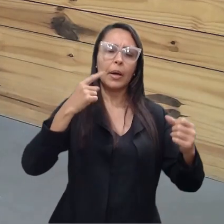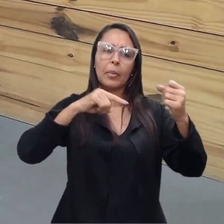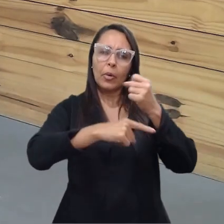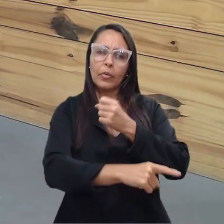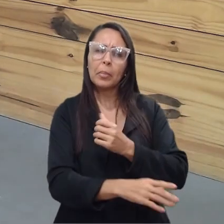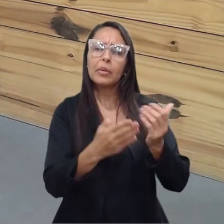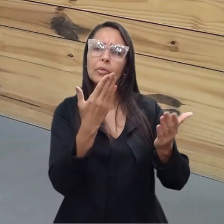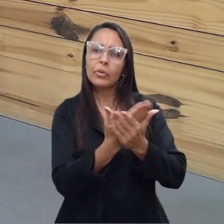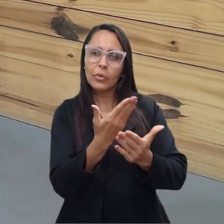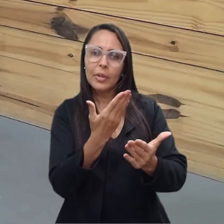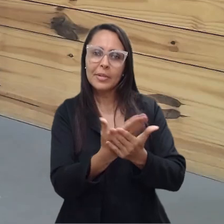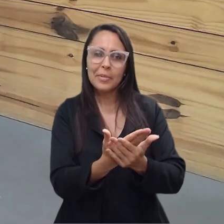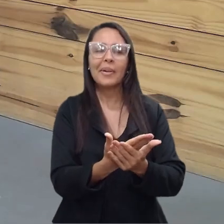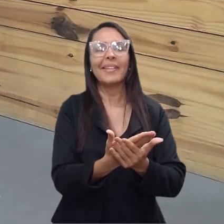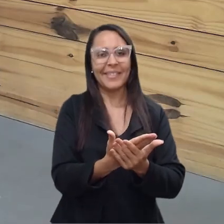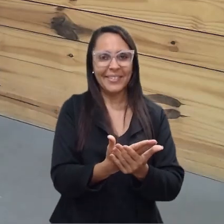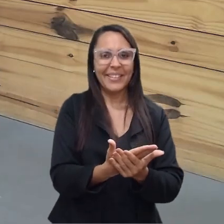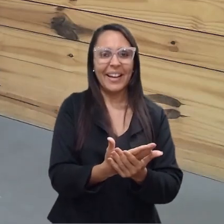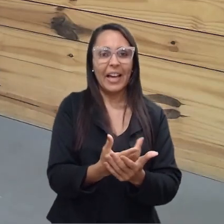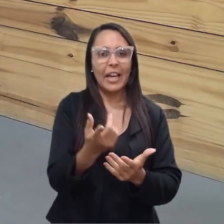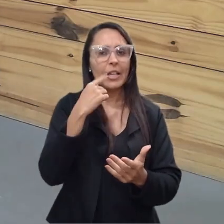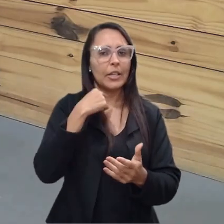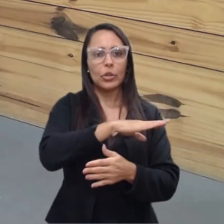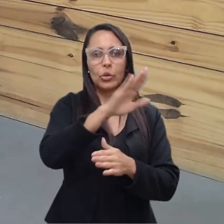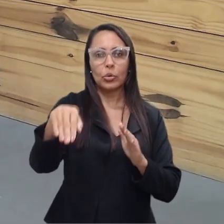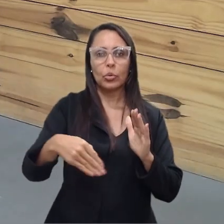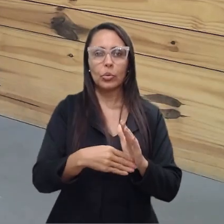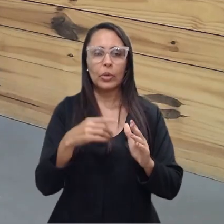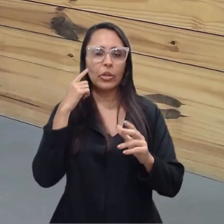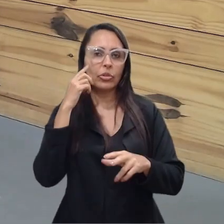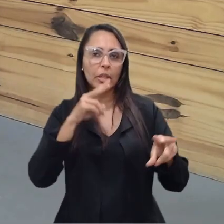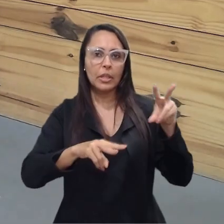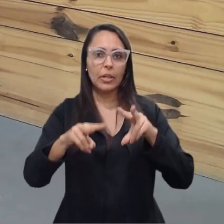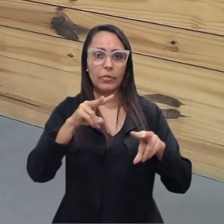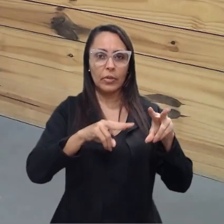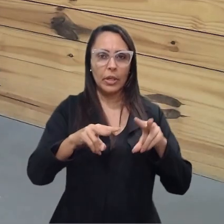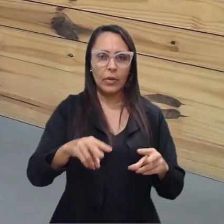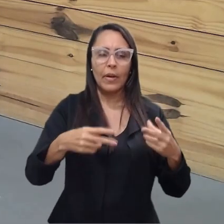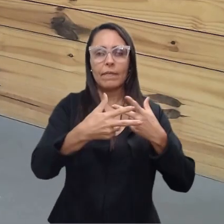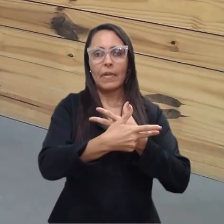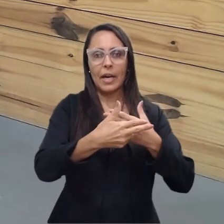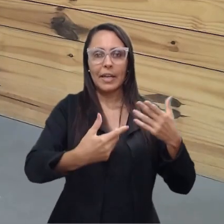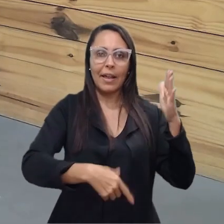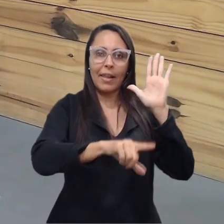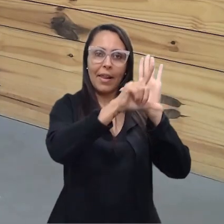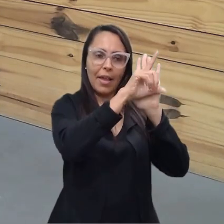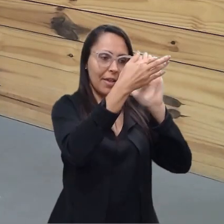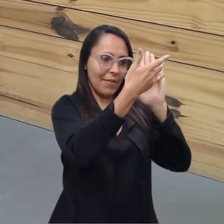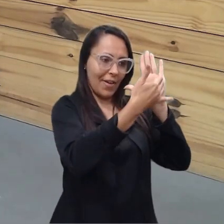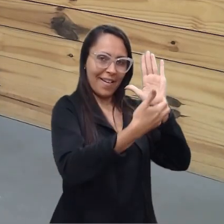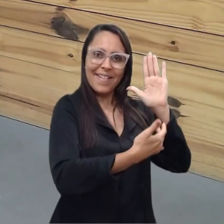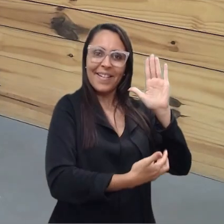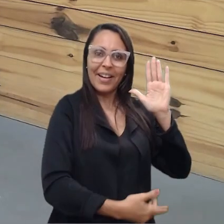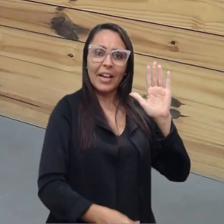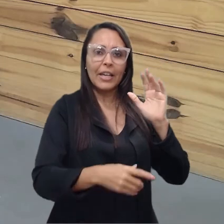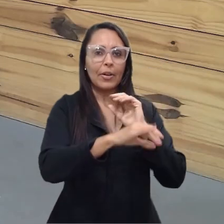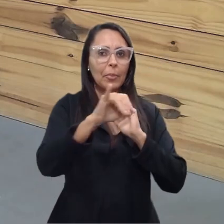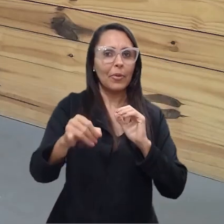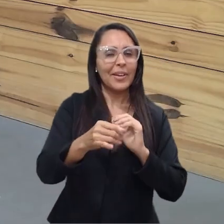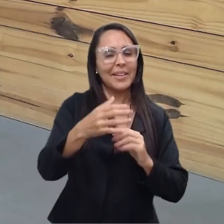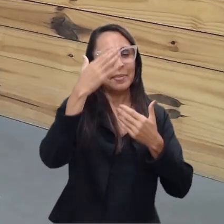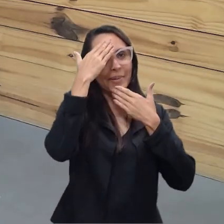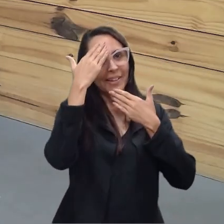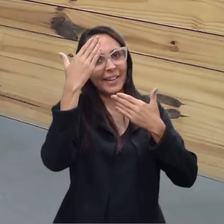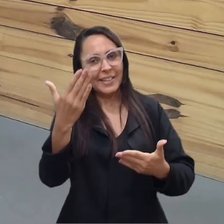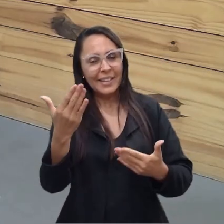aprofunde nos conhecimentos, em tudo aquilo que a gente viu, é bastante coisa, é muita lei. Queria aproveitar para agradecer